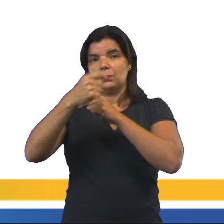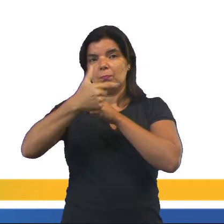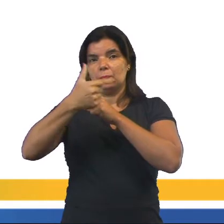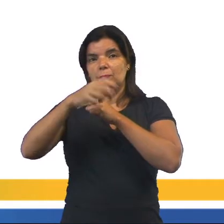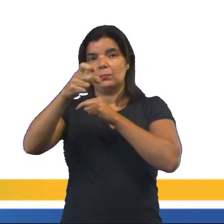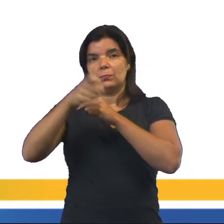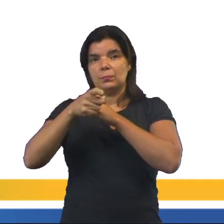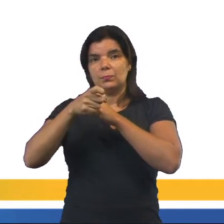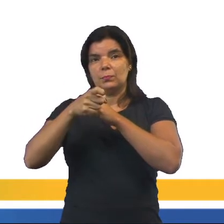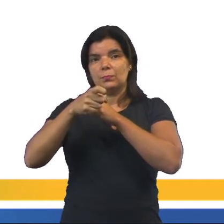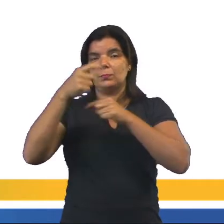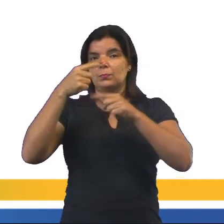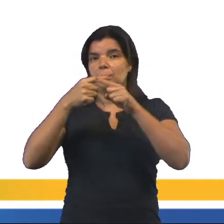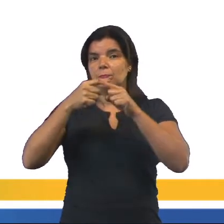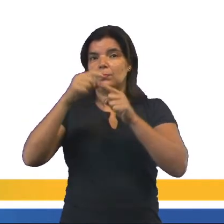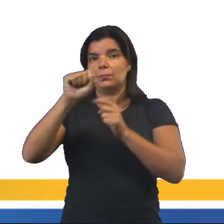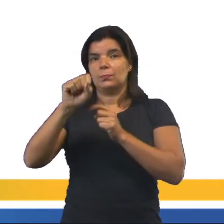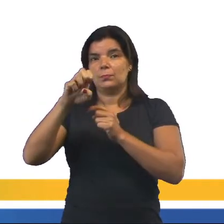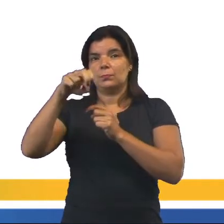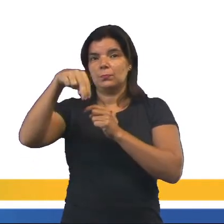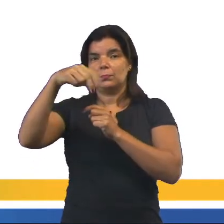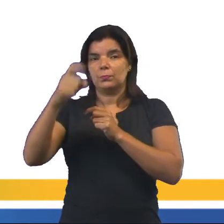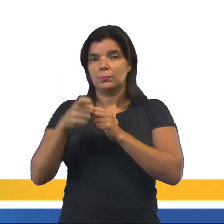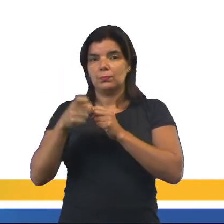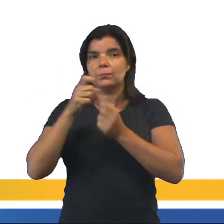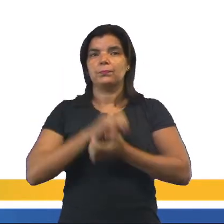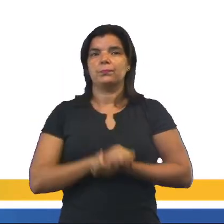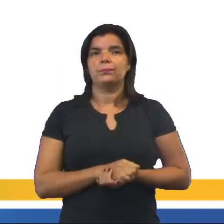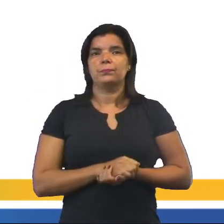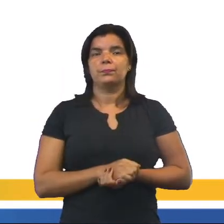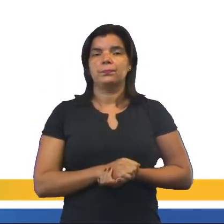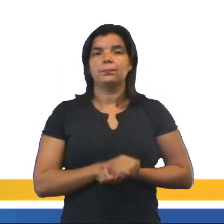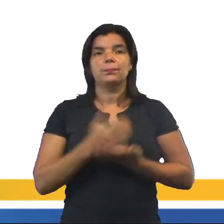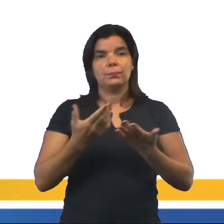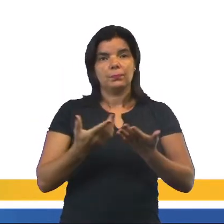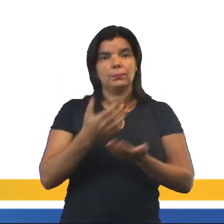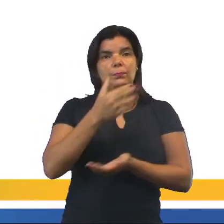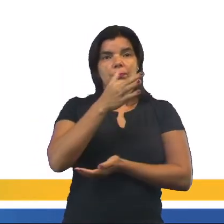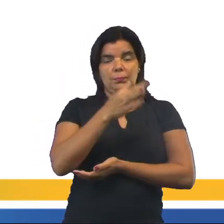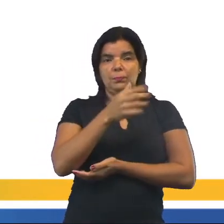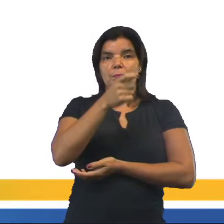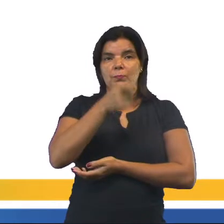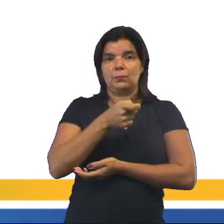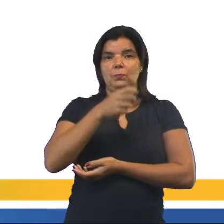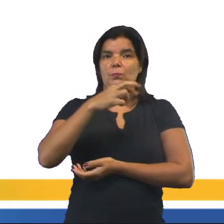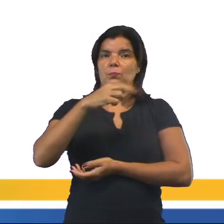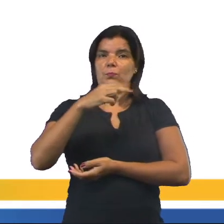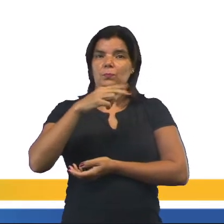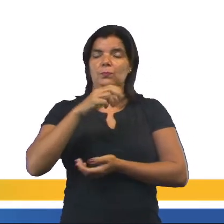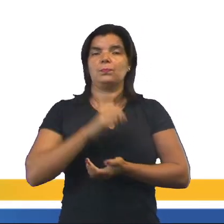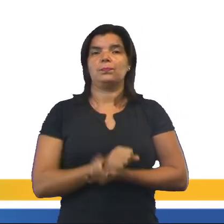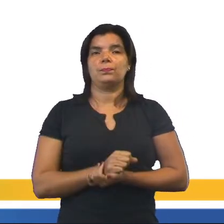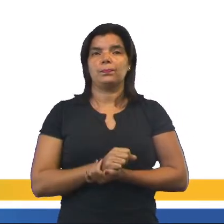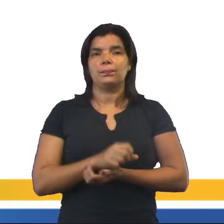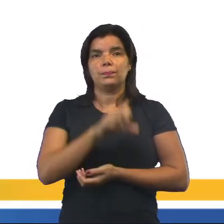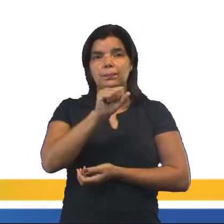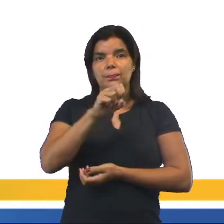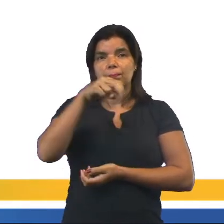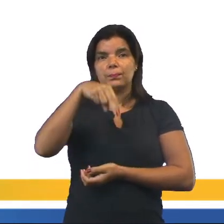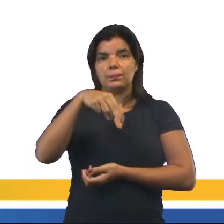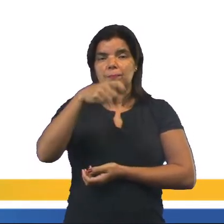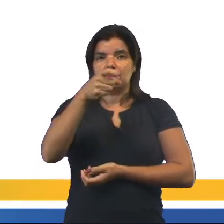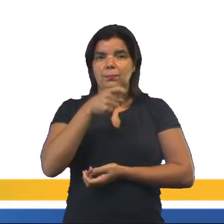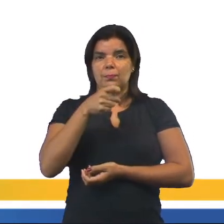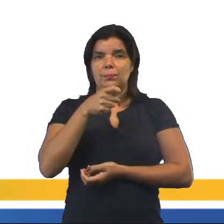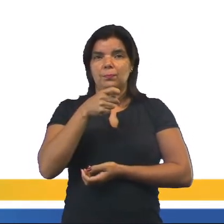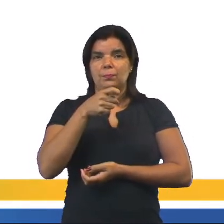cosseno ao quadrado de x vezes meu seno de x. Então, a minha função aí vai ser f de x,